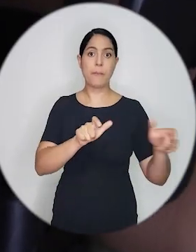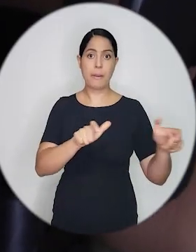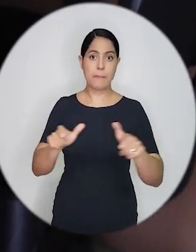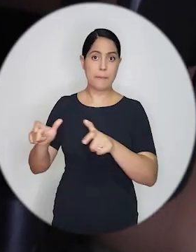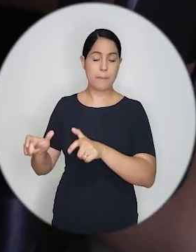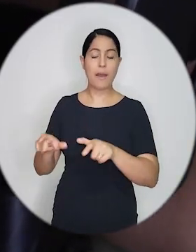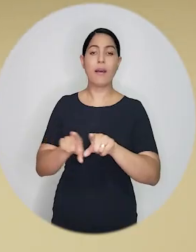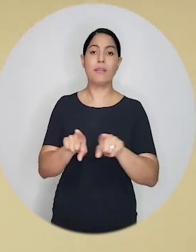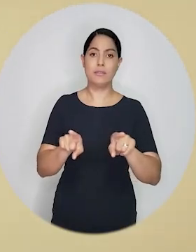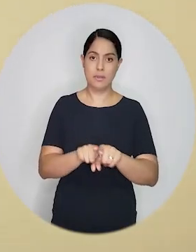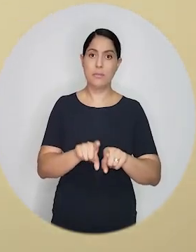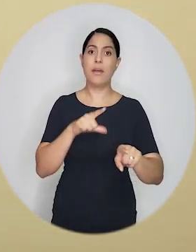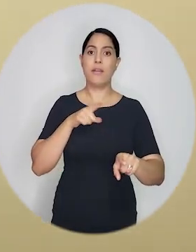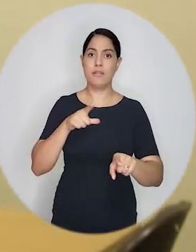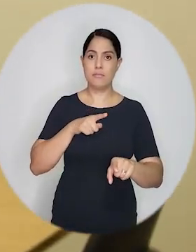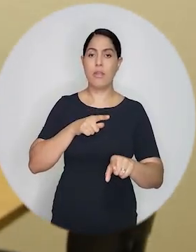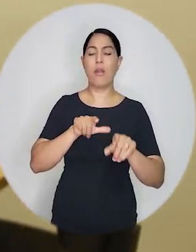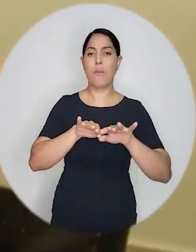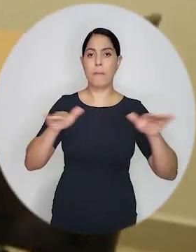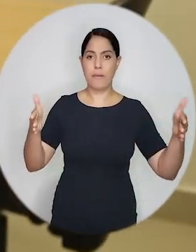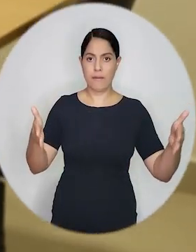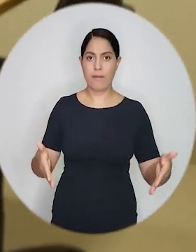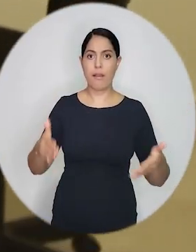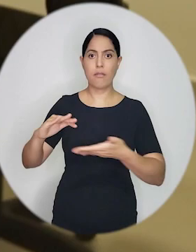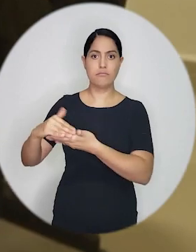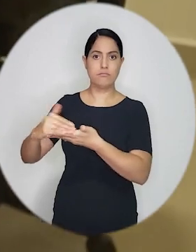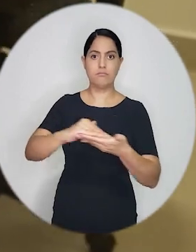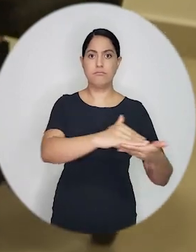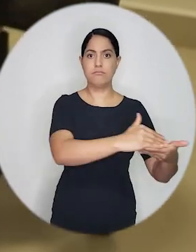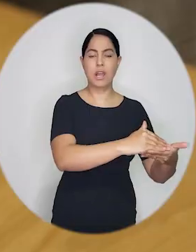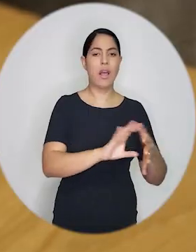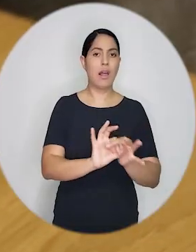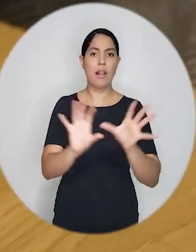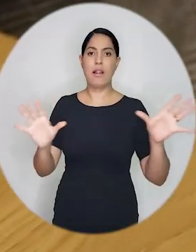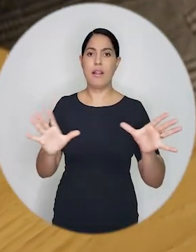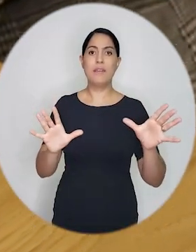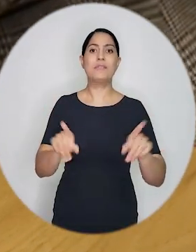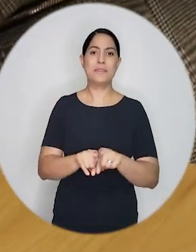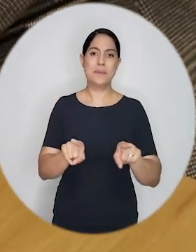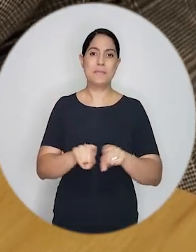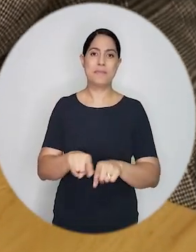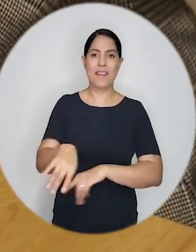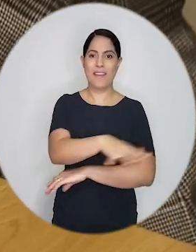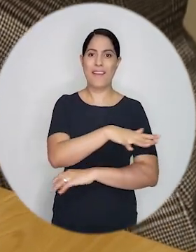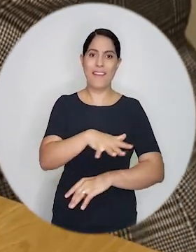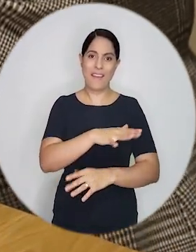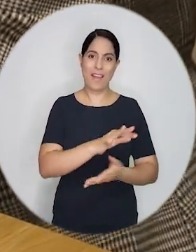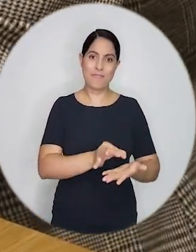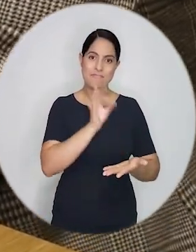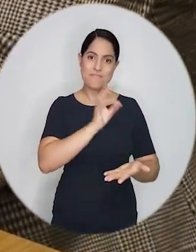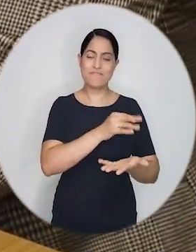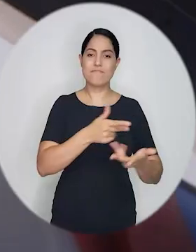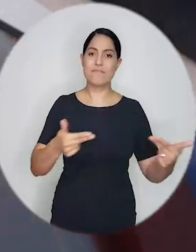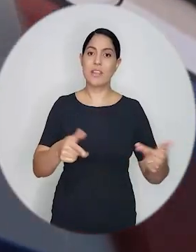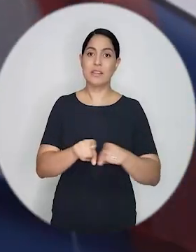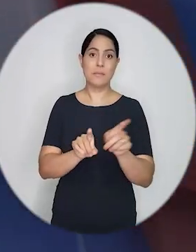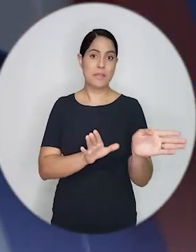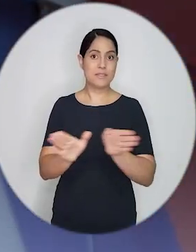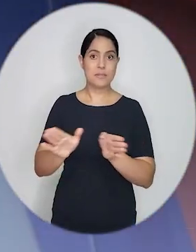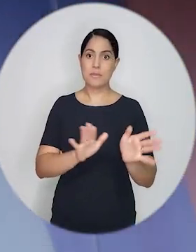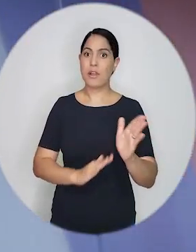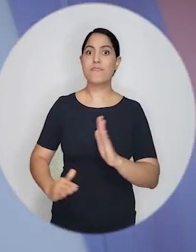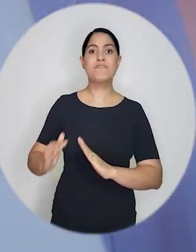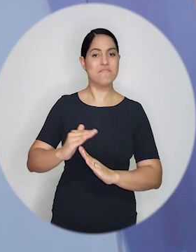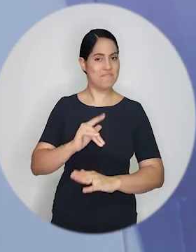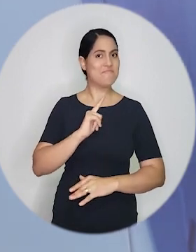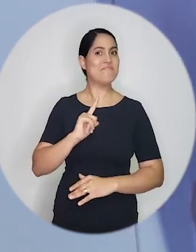baias com computadores, uma bancada preparada para receber 4 notebooks dos usuários, além de uma copa e um espaço verde. O local